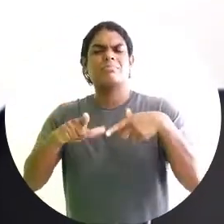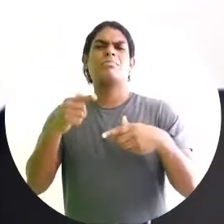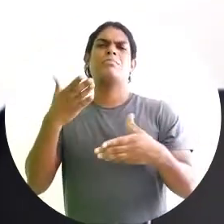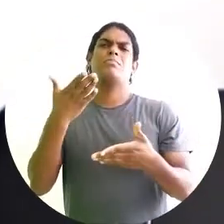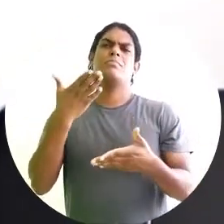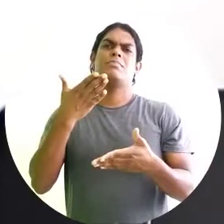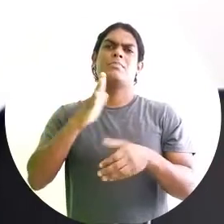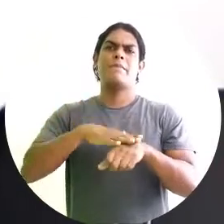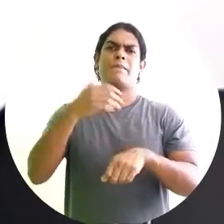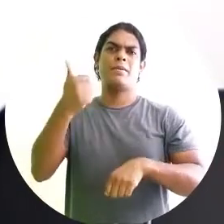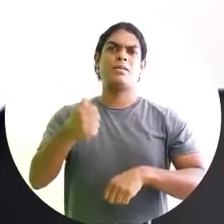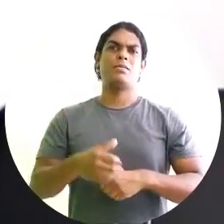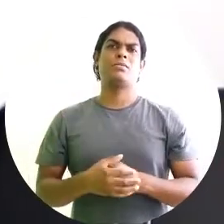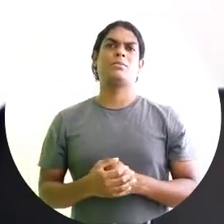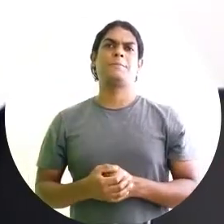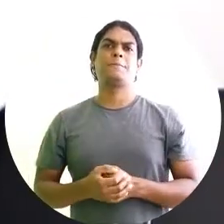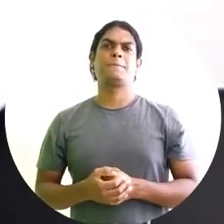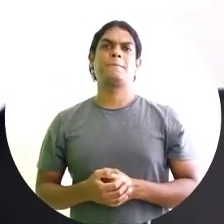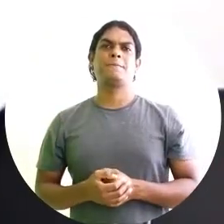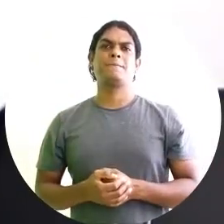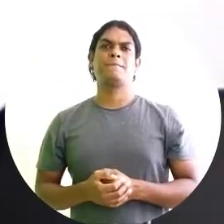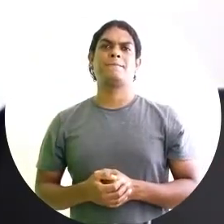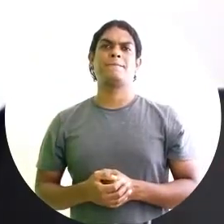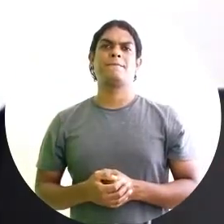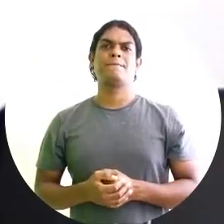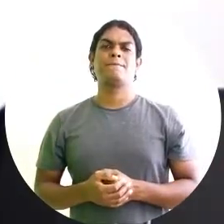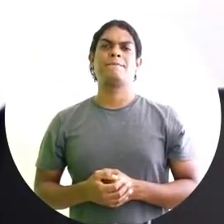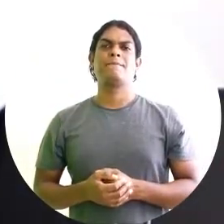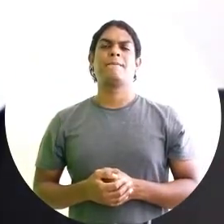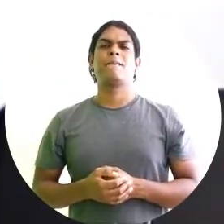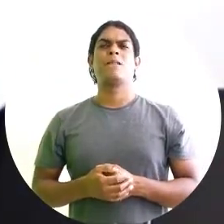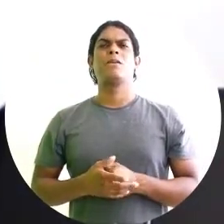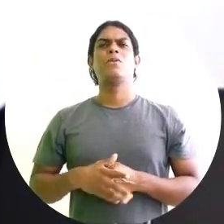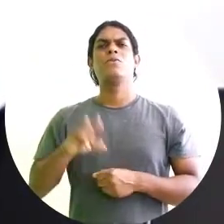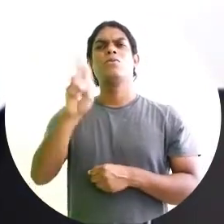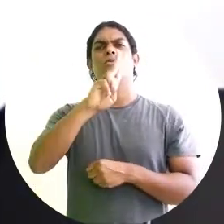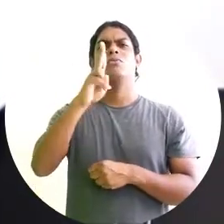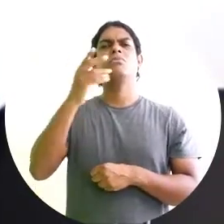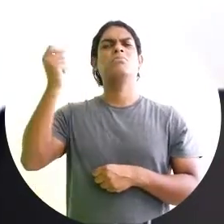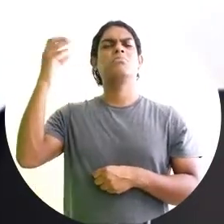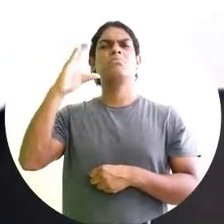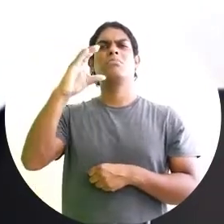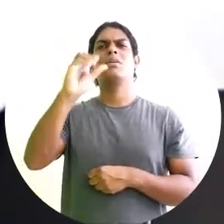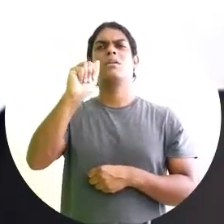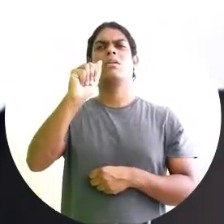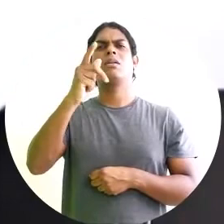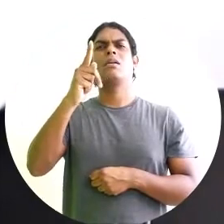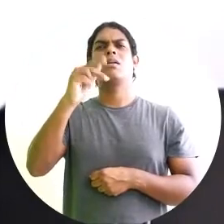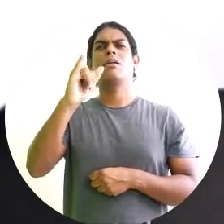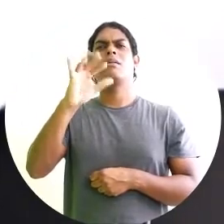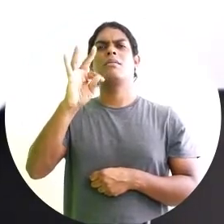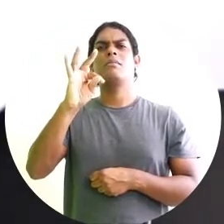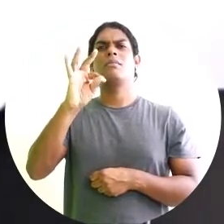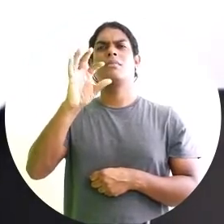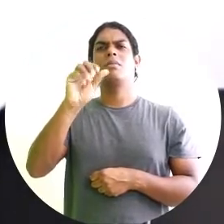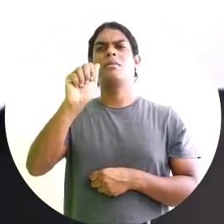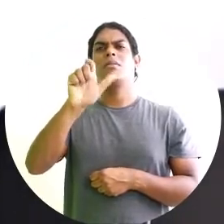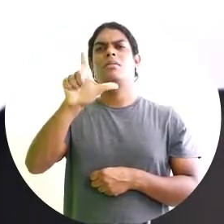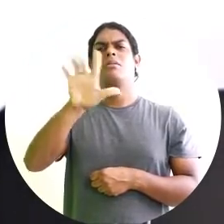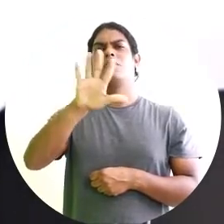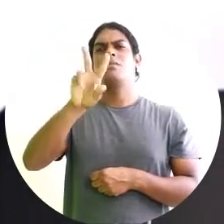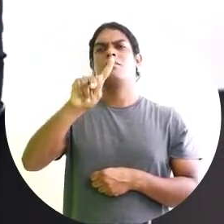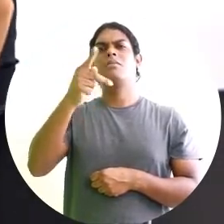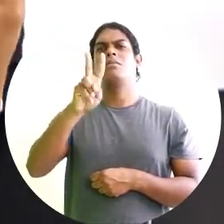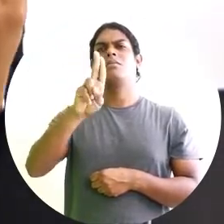ao que nós falamos no passado, do que nós chamamos de capital humano nos fatores de produção. Então